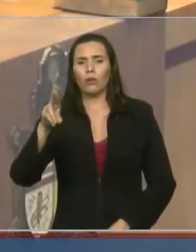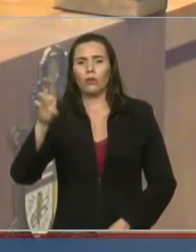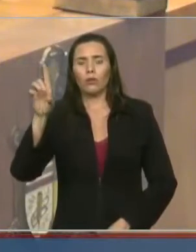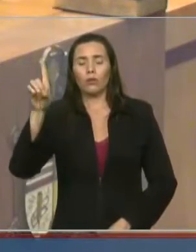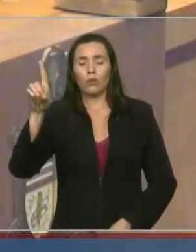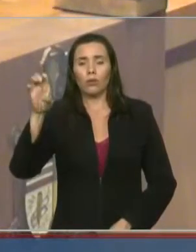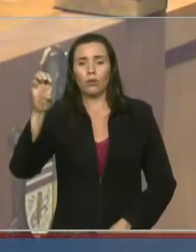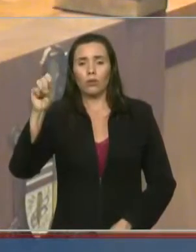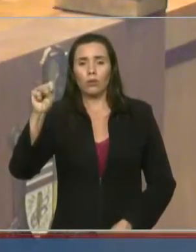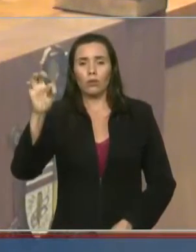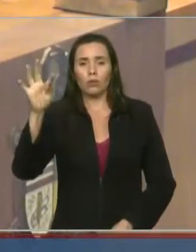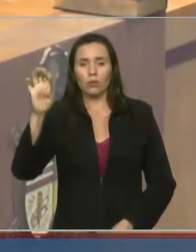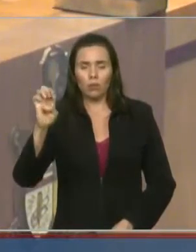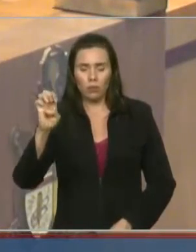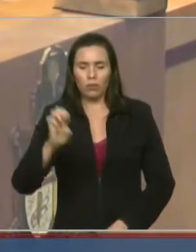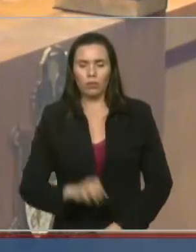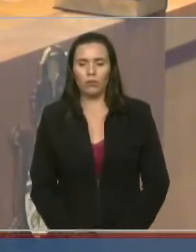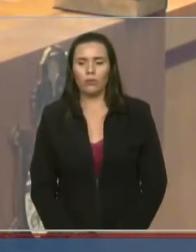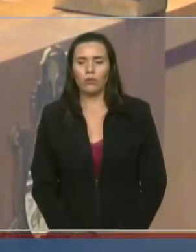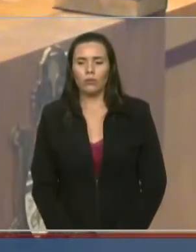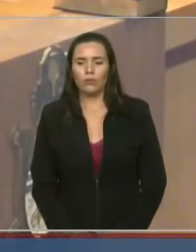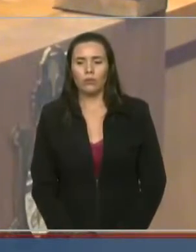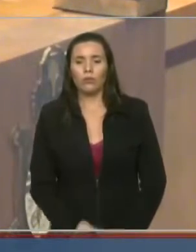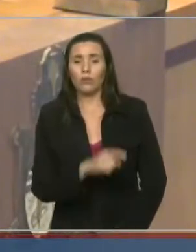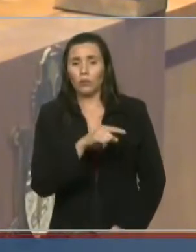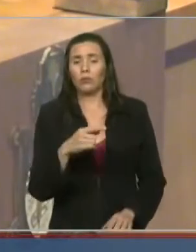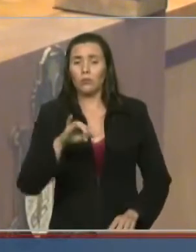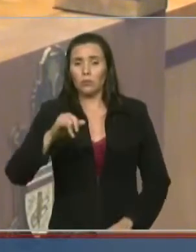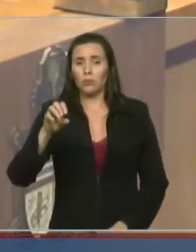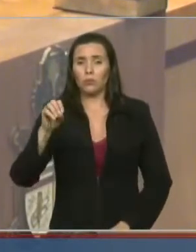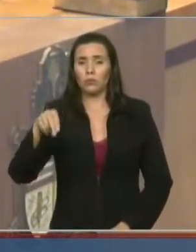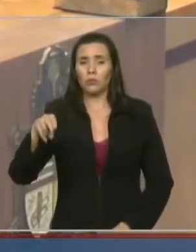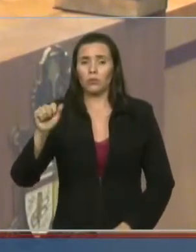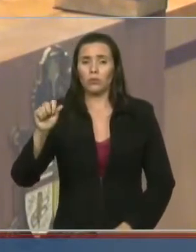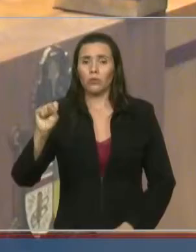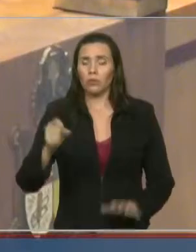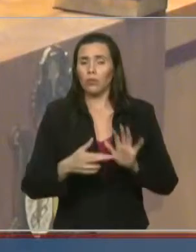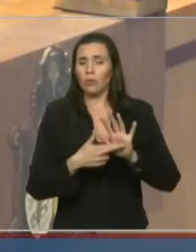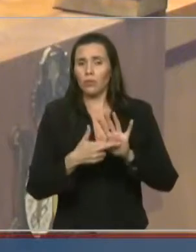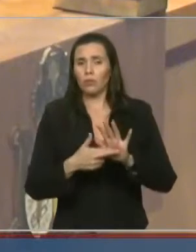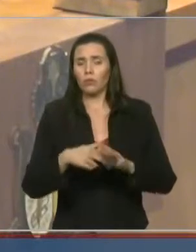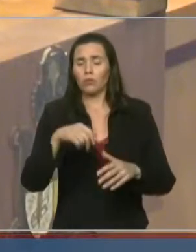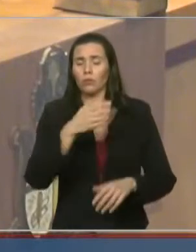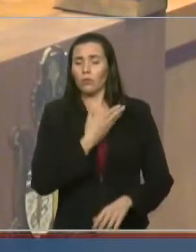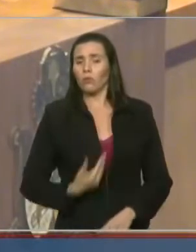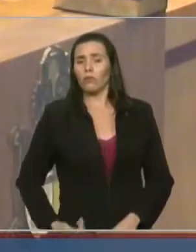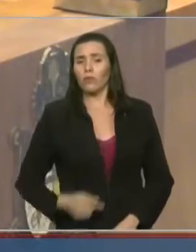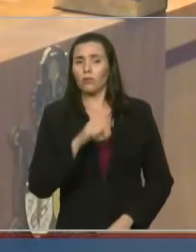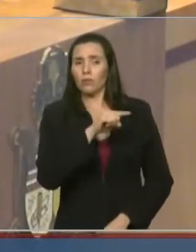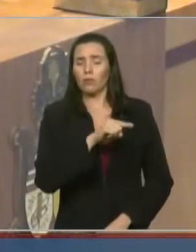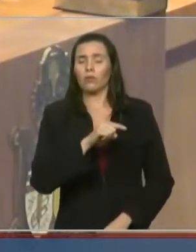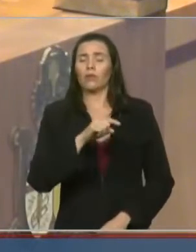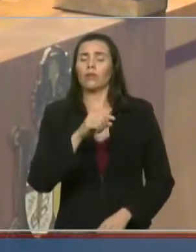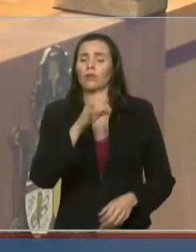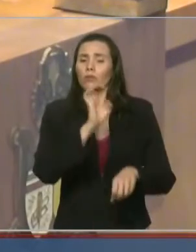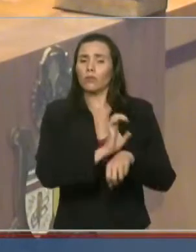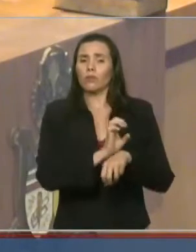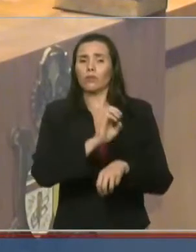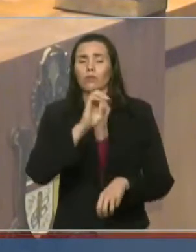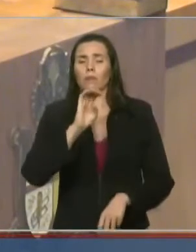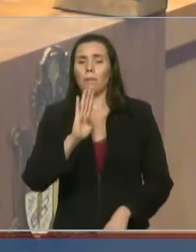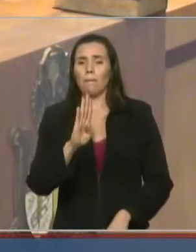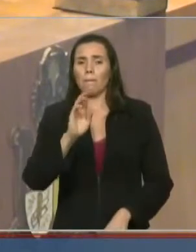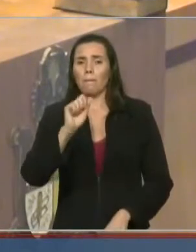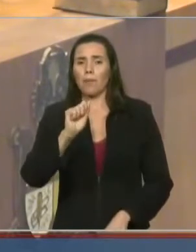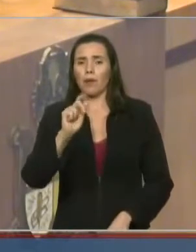Leões, e o Jonas está aqui representando o governo da Bahia. Com certeza o governador da Bahia está aqui presente, assim